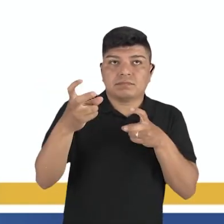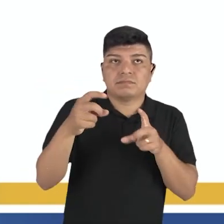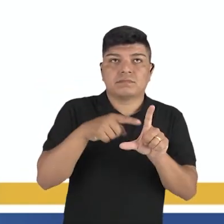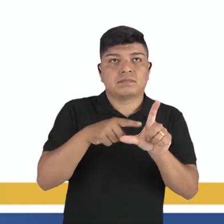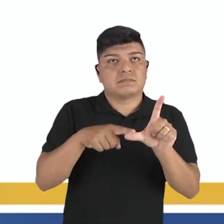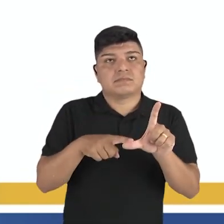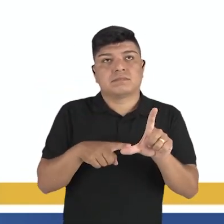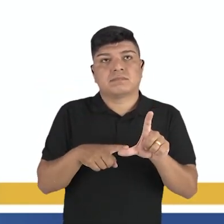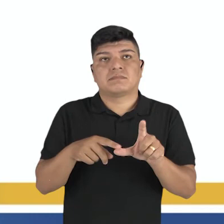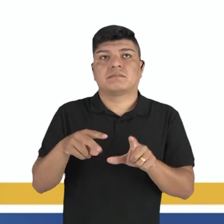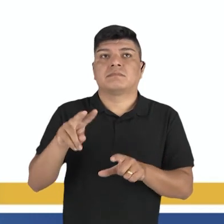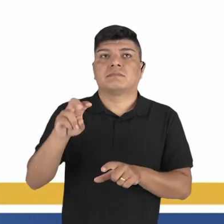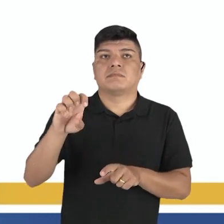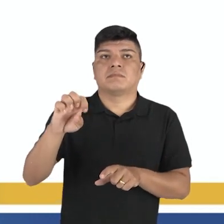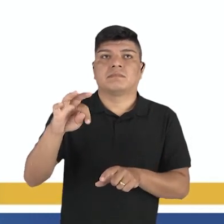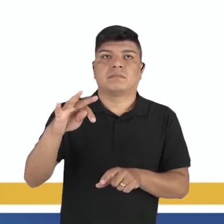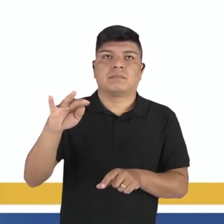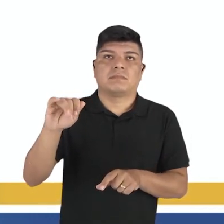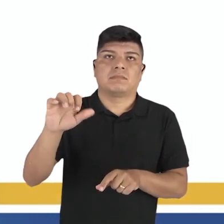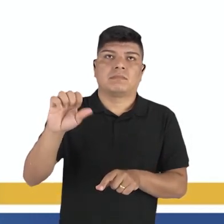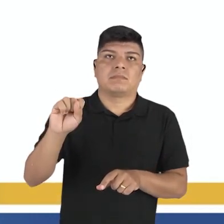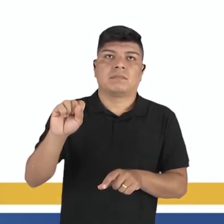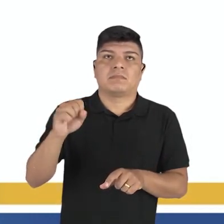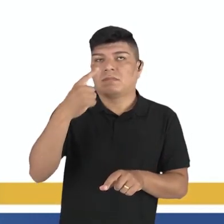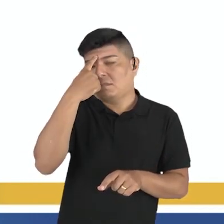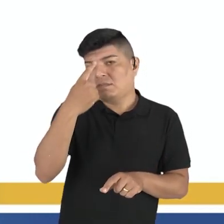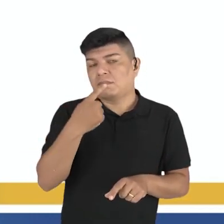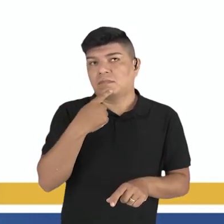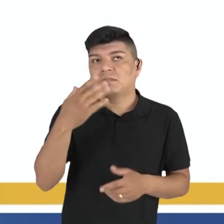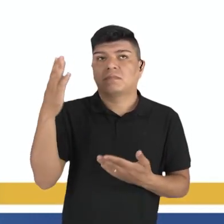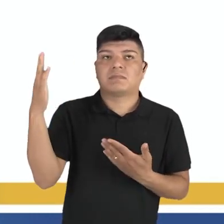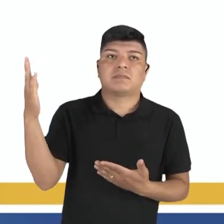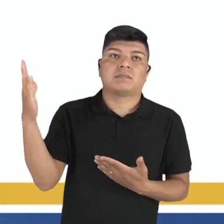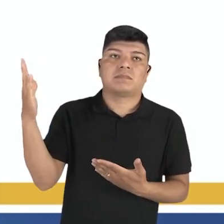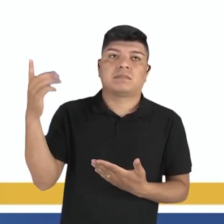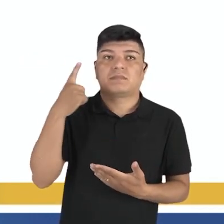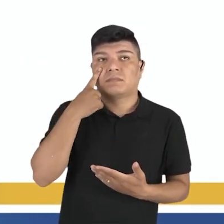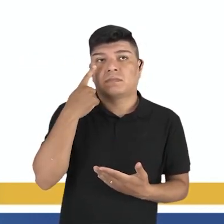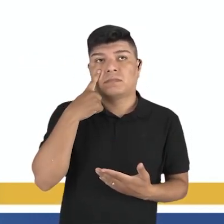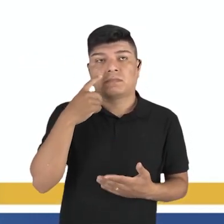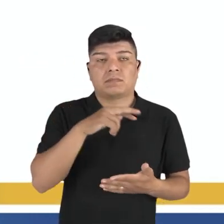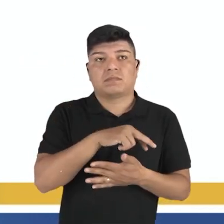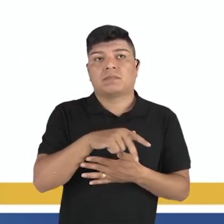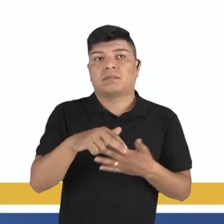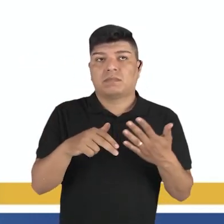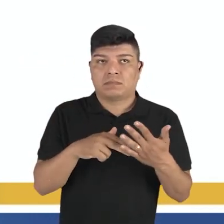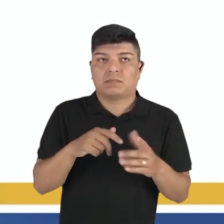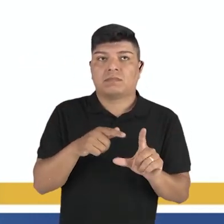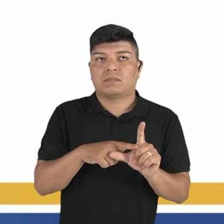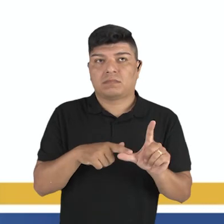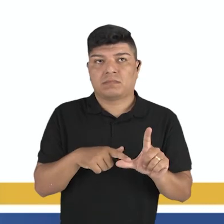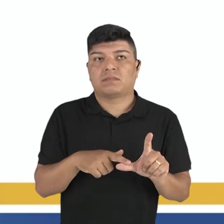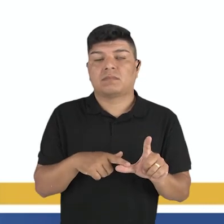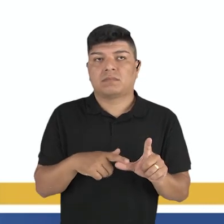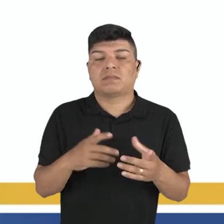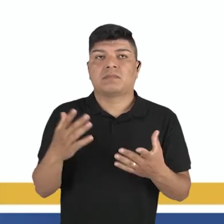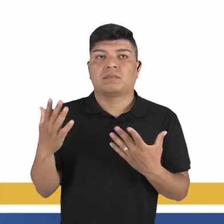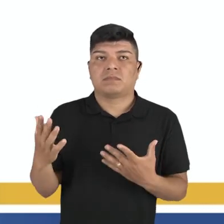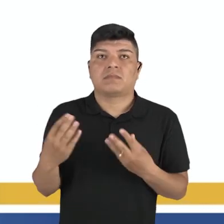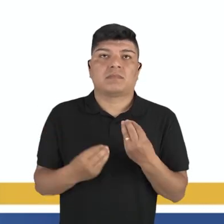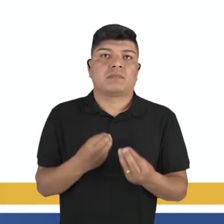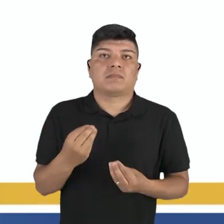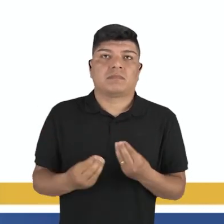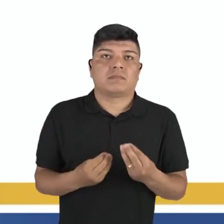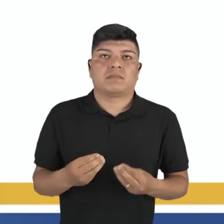Identifique os ângulos, os vértices e os lados da figura abaixo. Observem aí que eu tenho aí vários ângulos, vértices e lados. Então, como